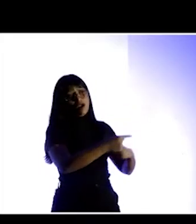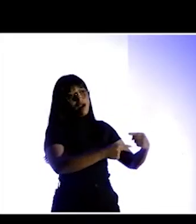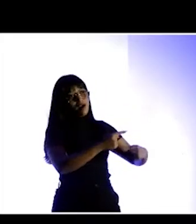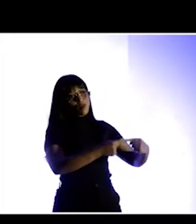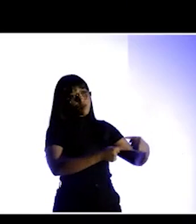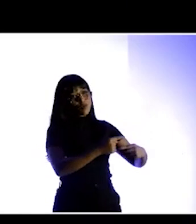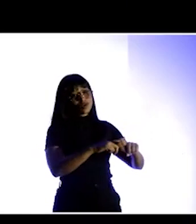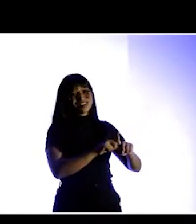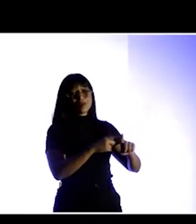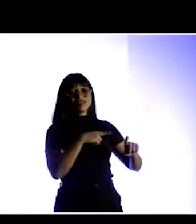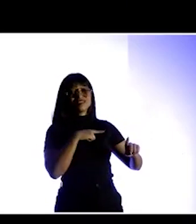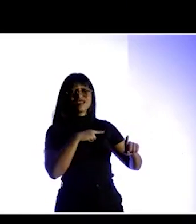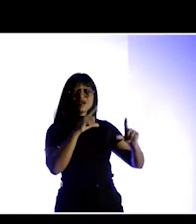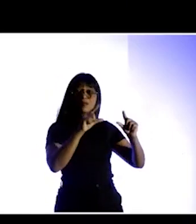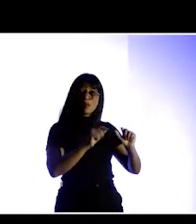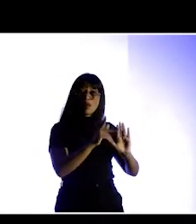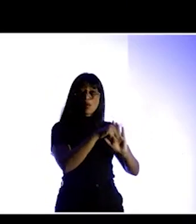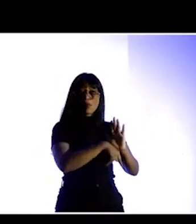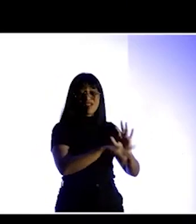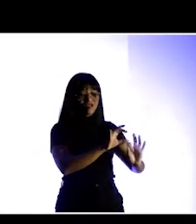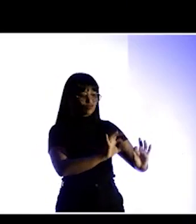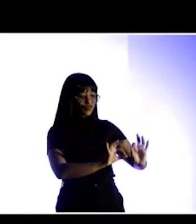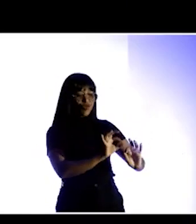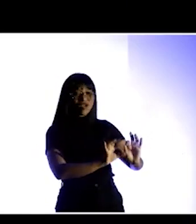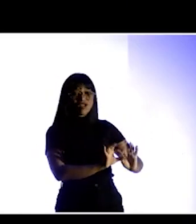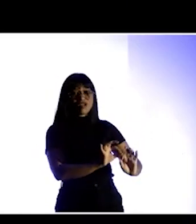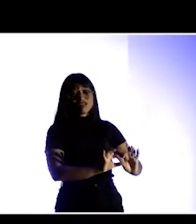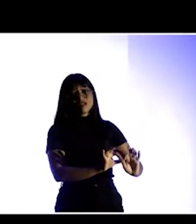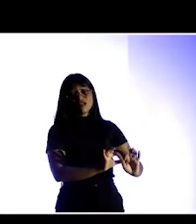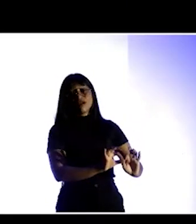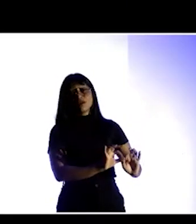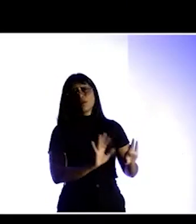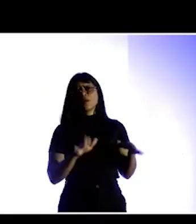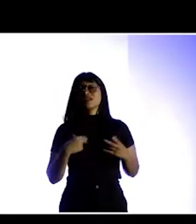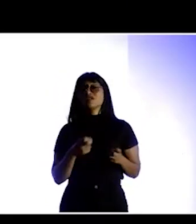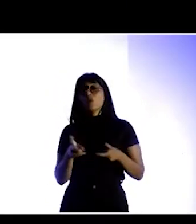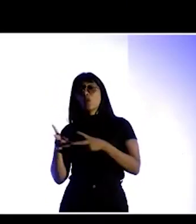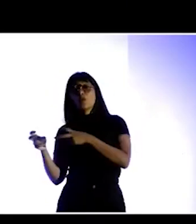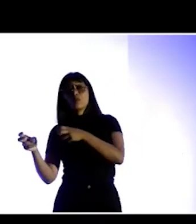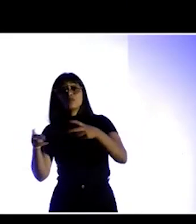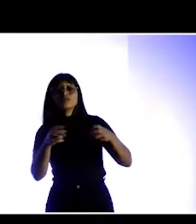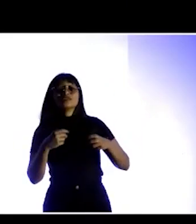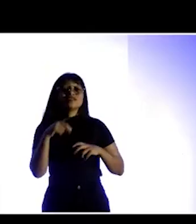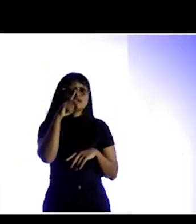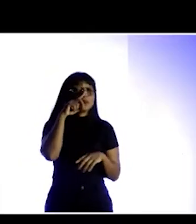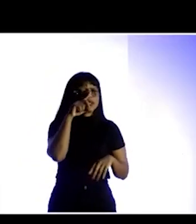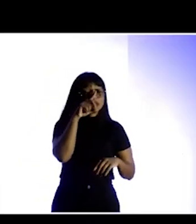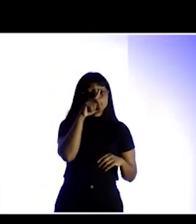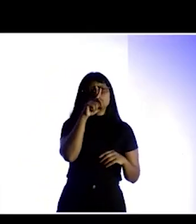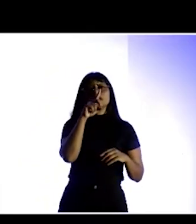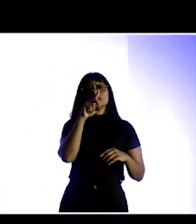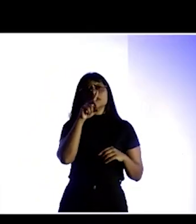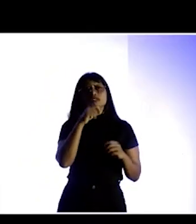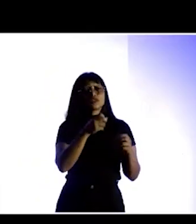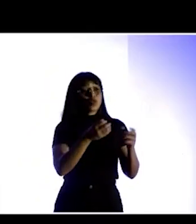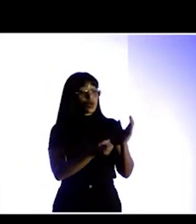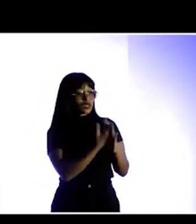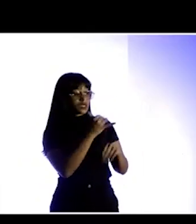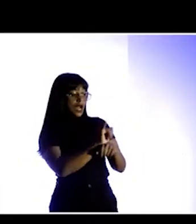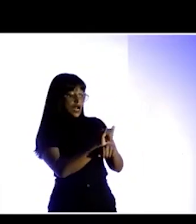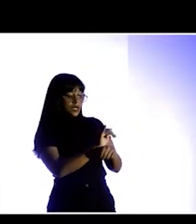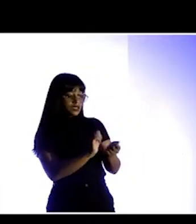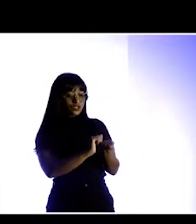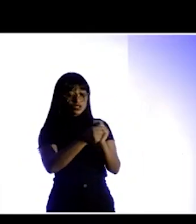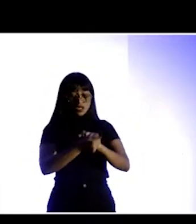é por meio desses planos que a gente consegue incorporar esses riscos e tentar sair com as nossas estratégias de adaptação. A